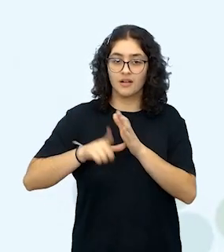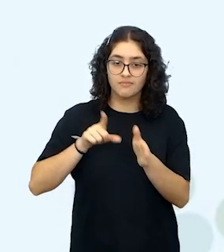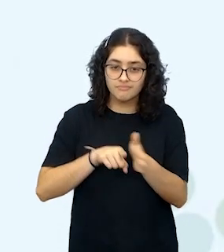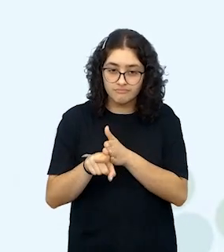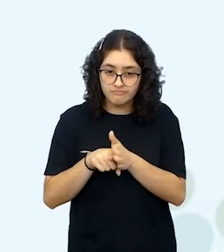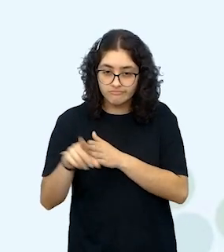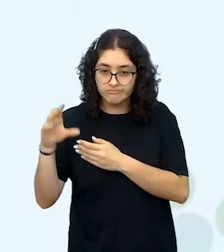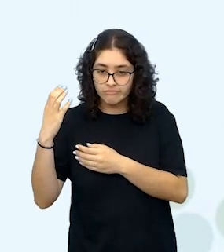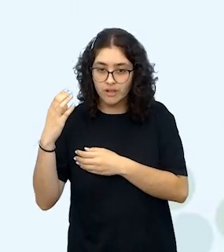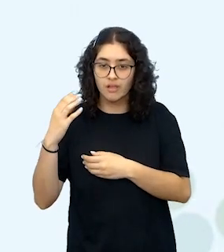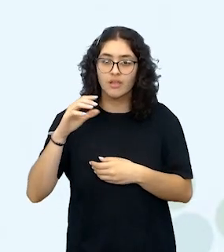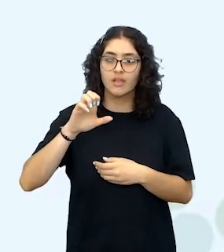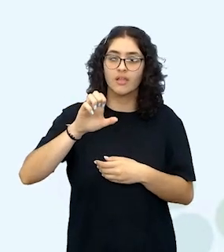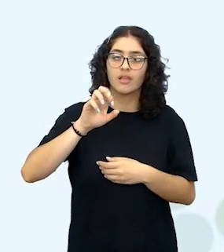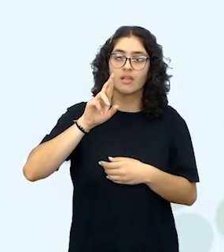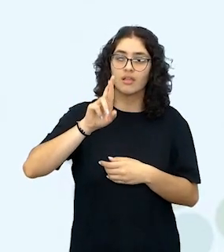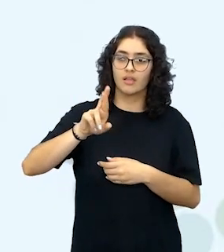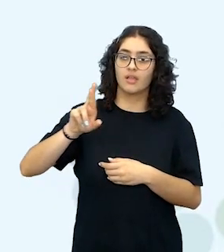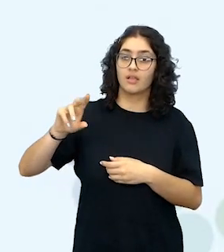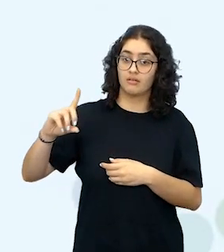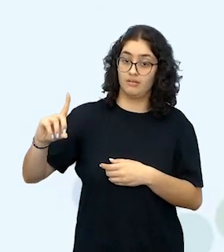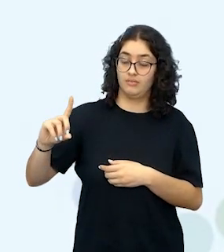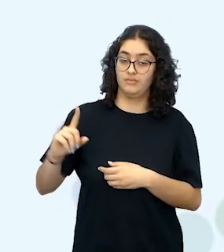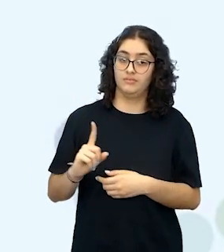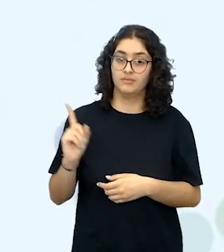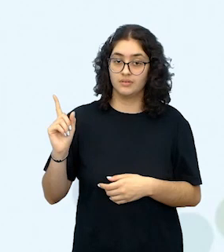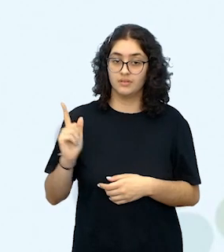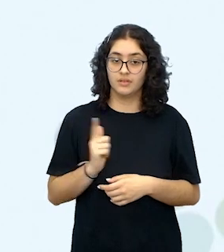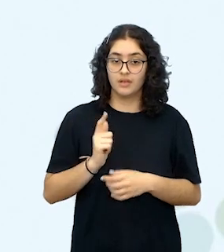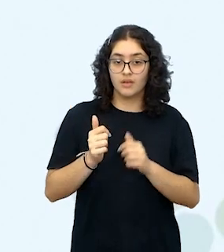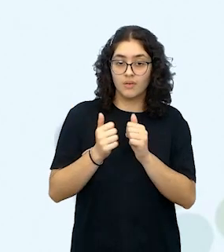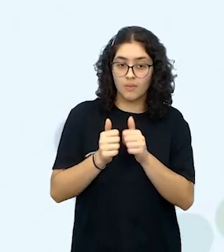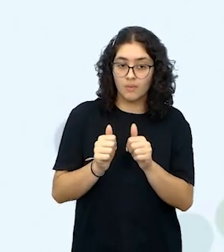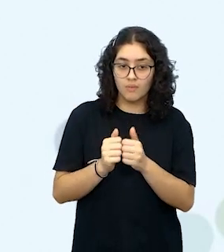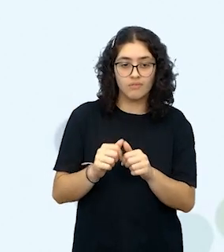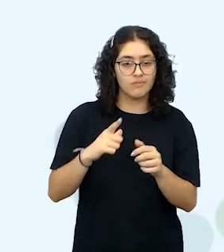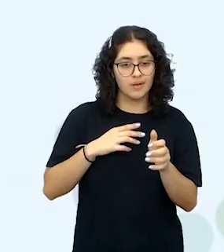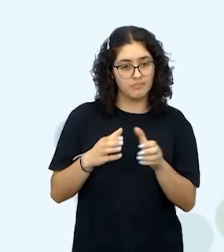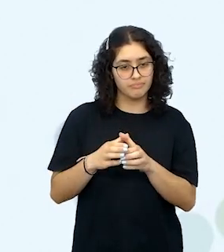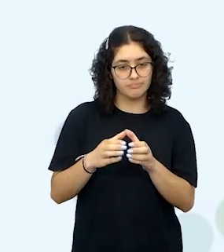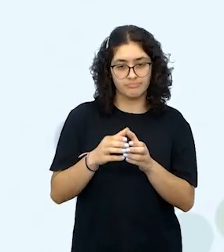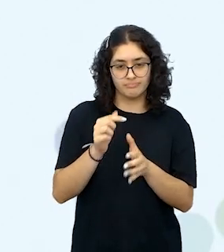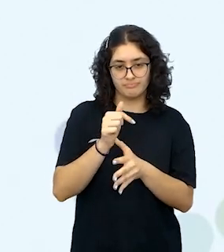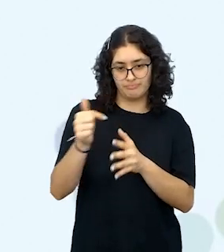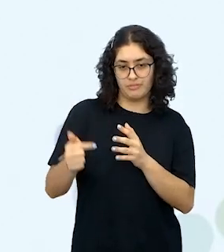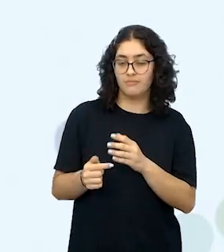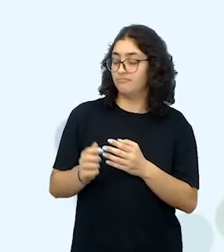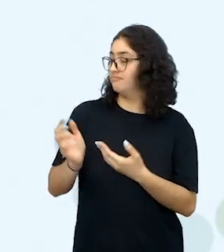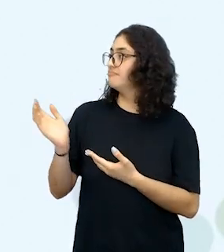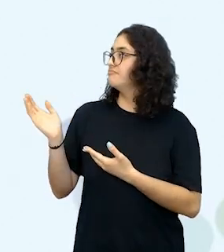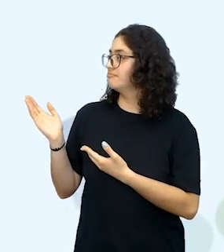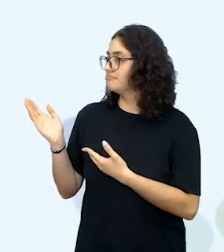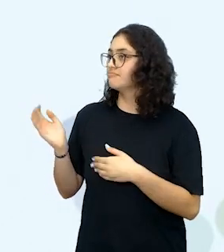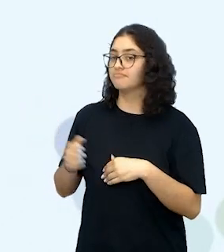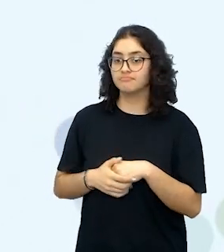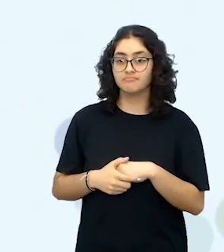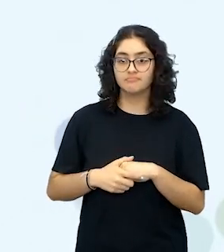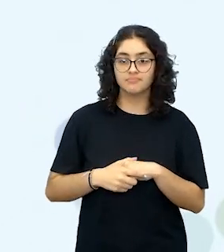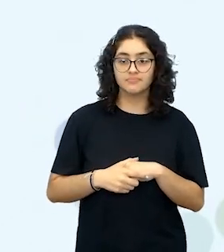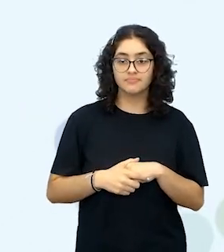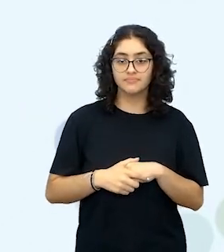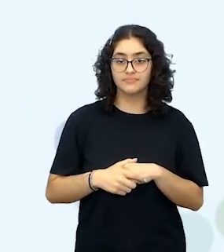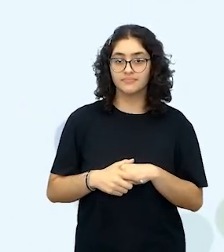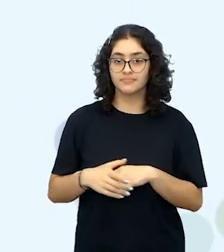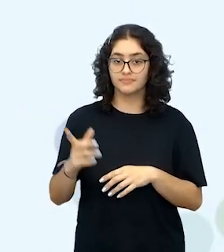RRD. Aí tá as equipes IFAP, Conviva e CEGEB e DCGEB. Aí pode passar para o próximo, por